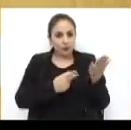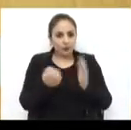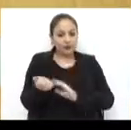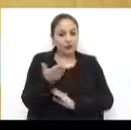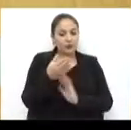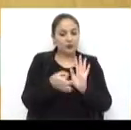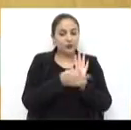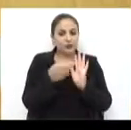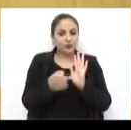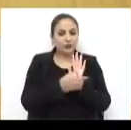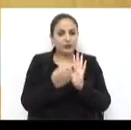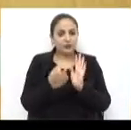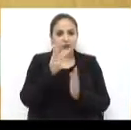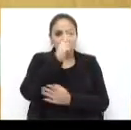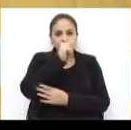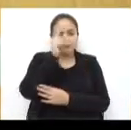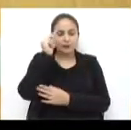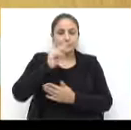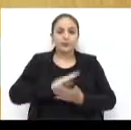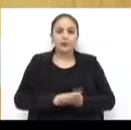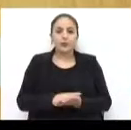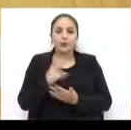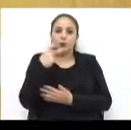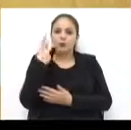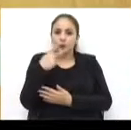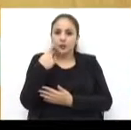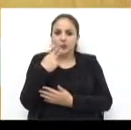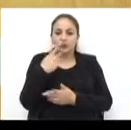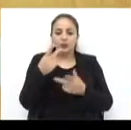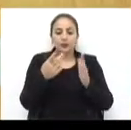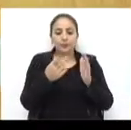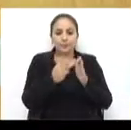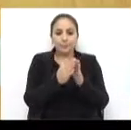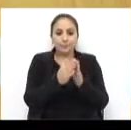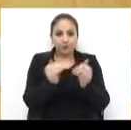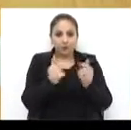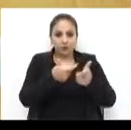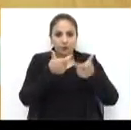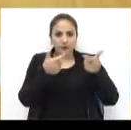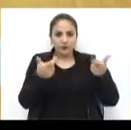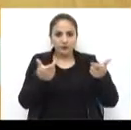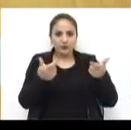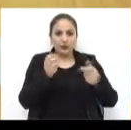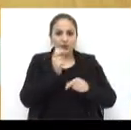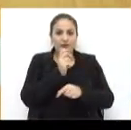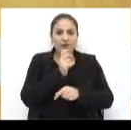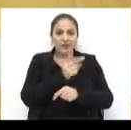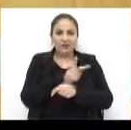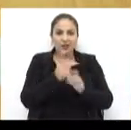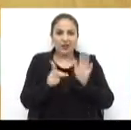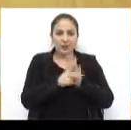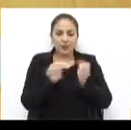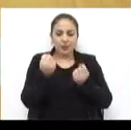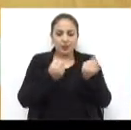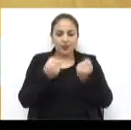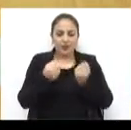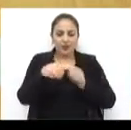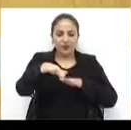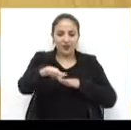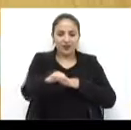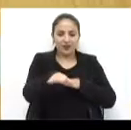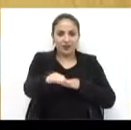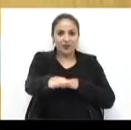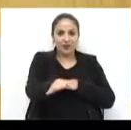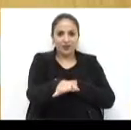uma nova indicação ao Poder Executivo. O parlamentar está solicitando a ampliação das vagas de estacionamento rotativo